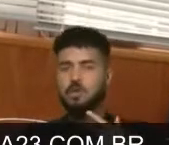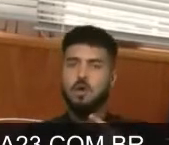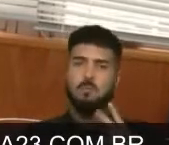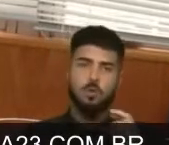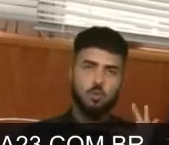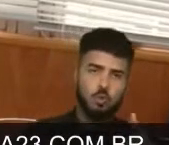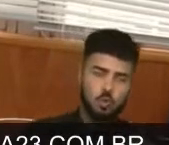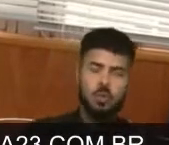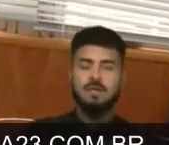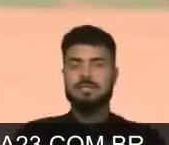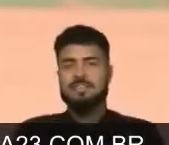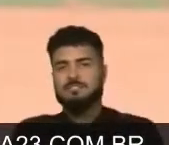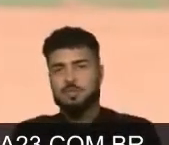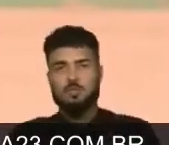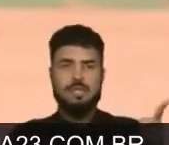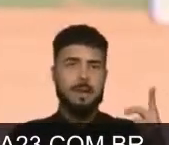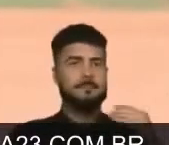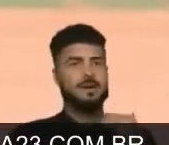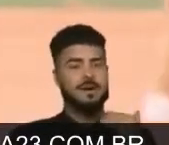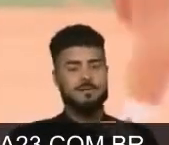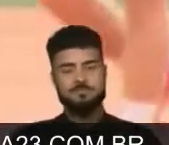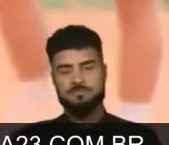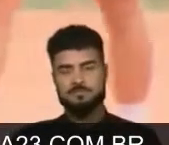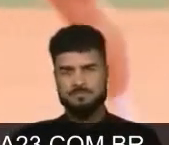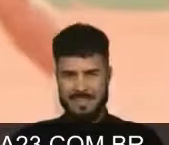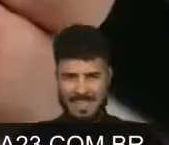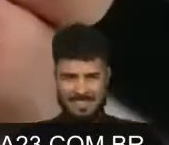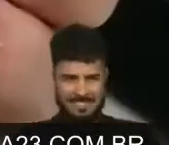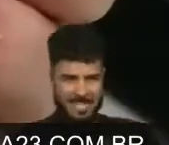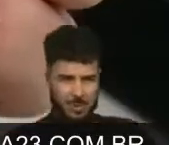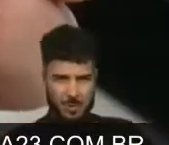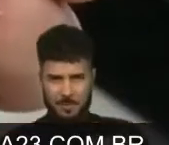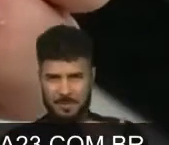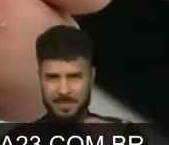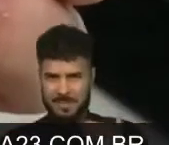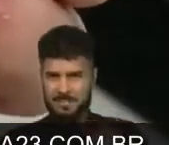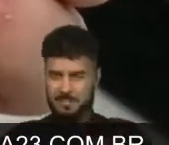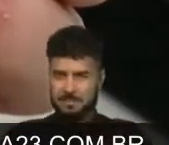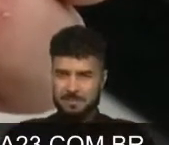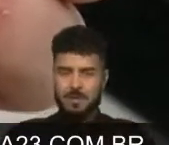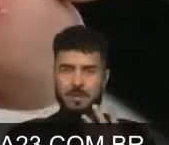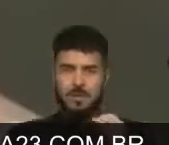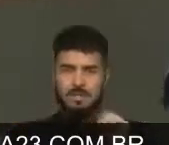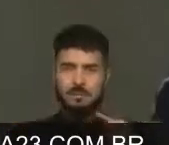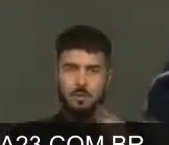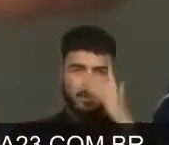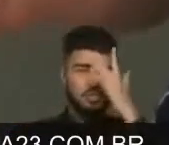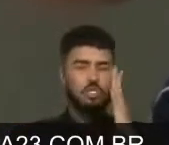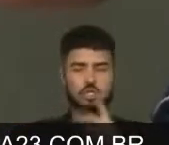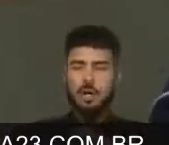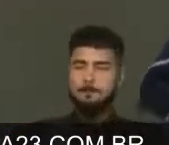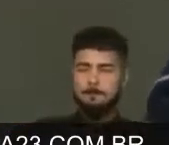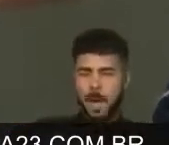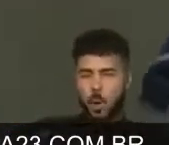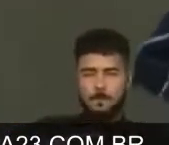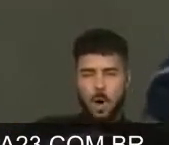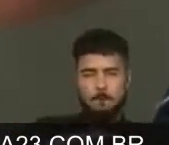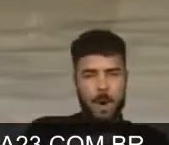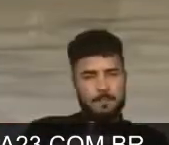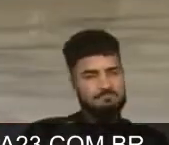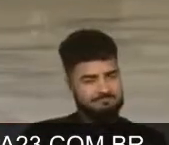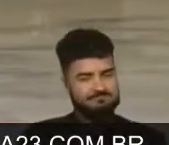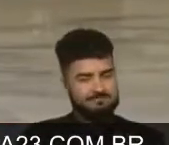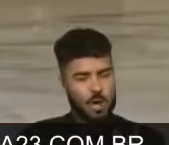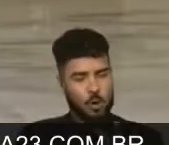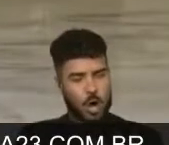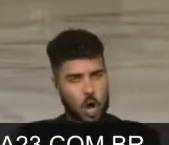serviço de segurança em relação ao banco. A estimativa do setor bancário é que 40 mil pessoas já tenham sido vítimas desse golpe.